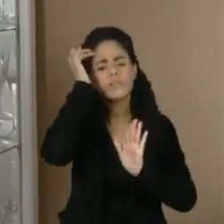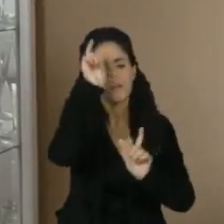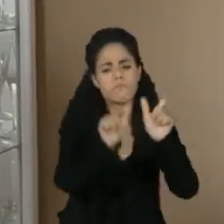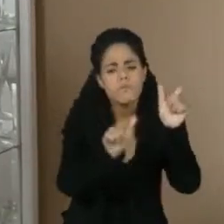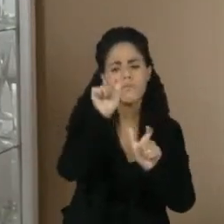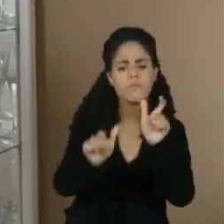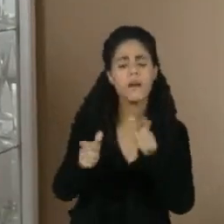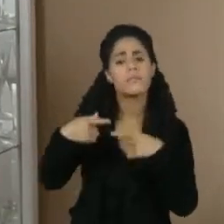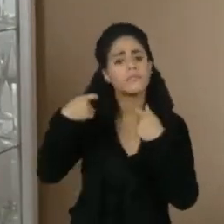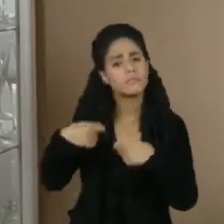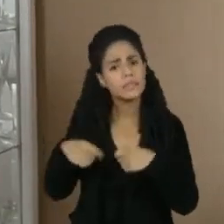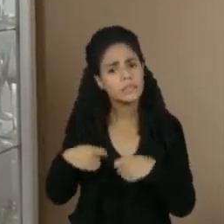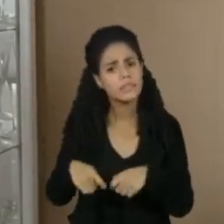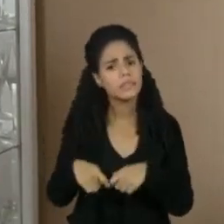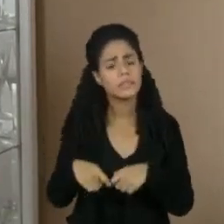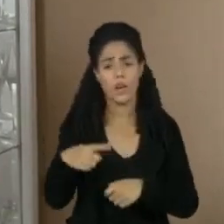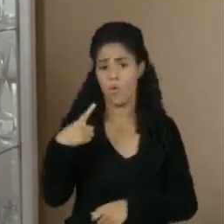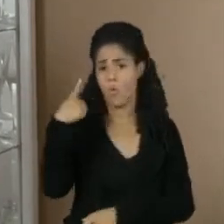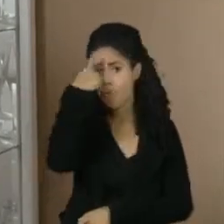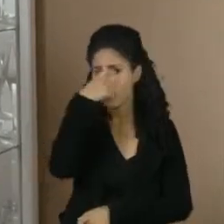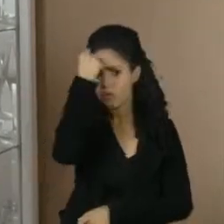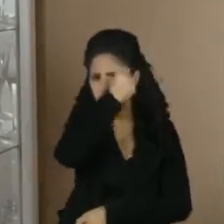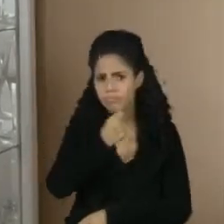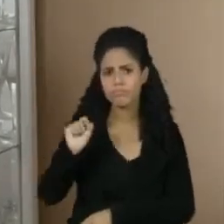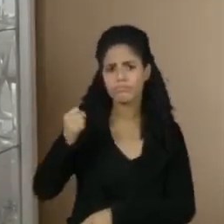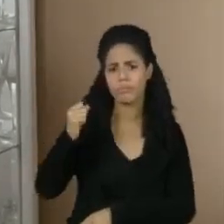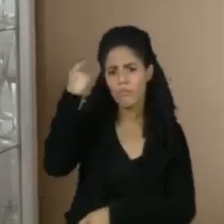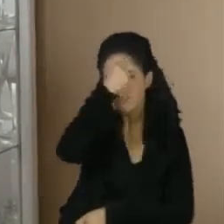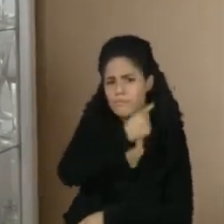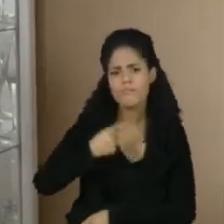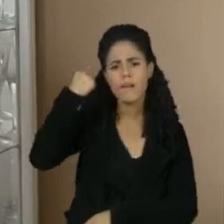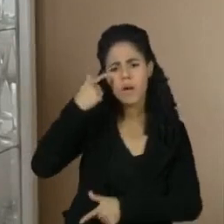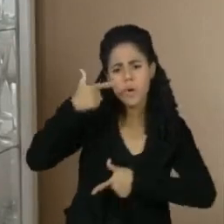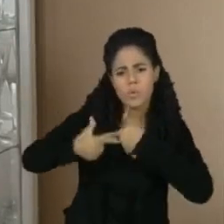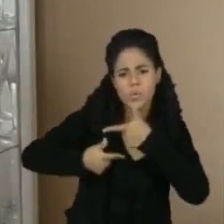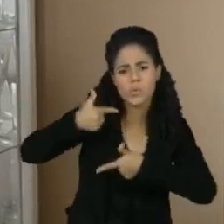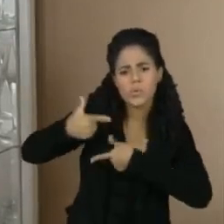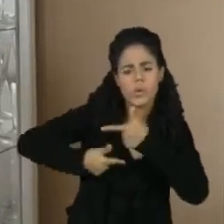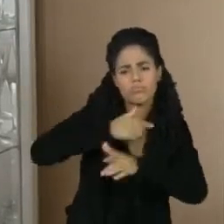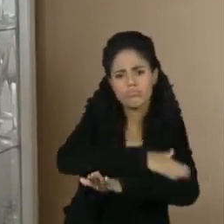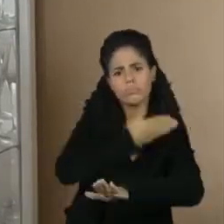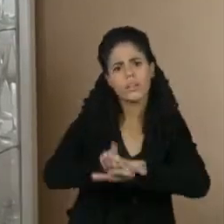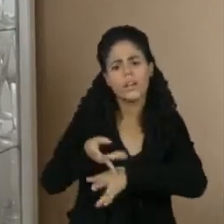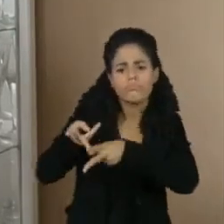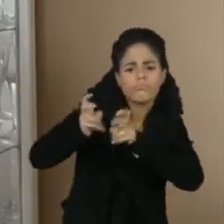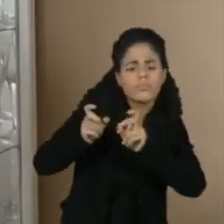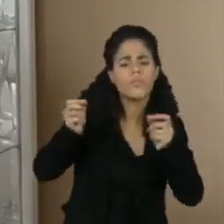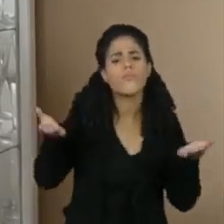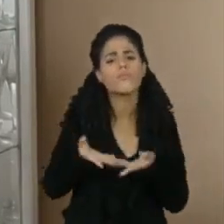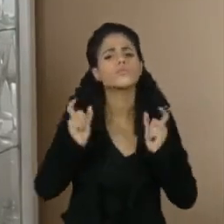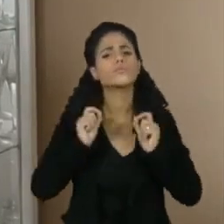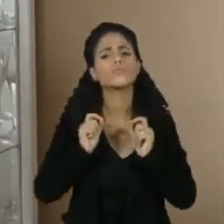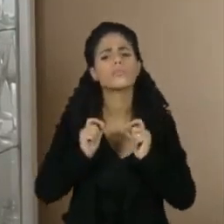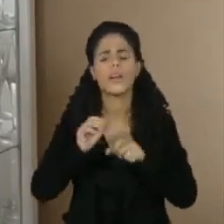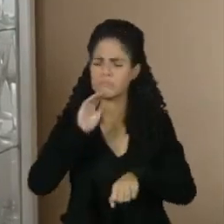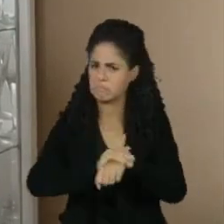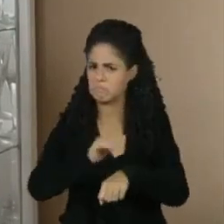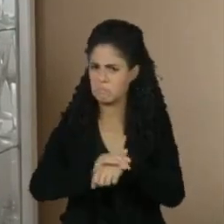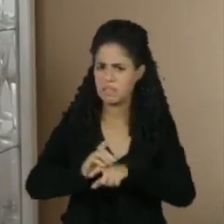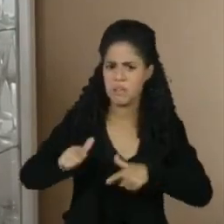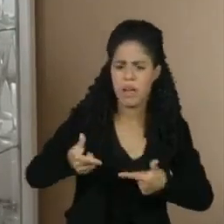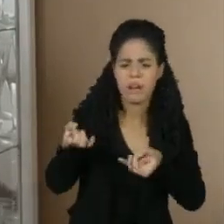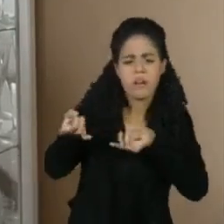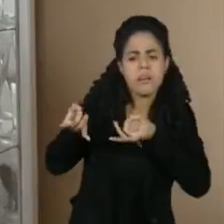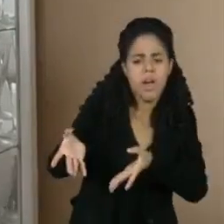deve receber por 8 horas diárias de trabalho. O que a gente observa hoje é que a política foi abandonada,